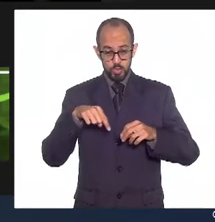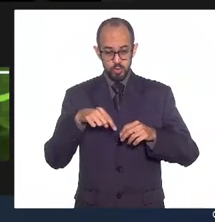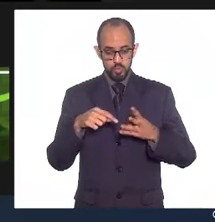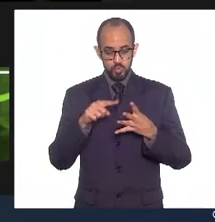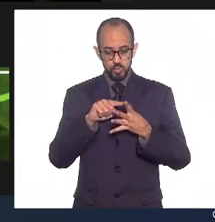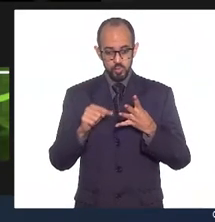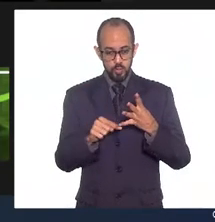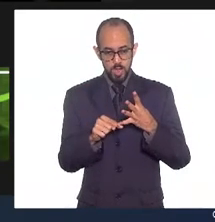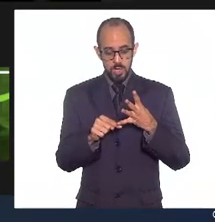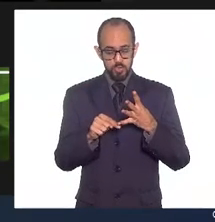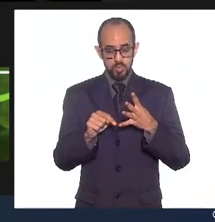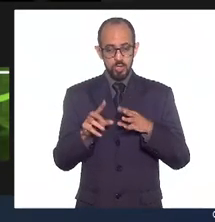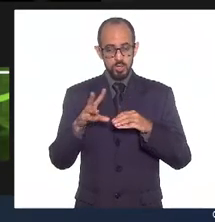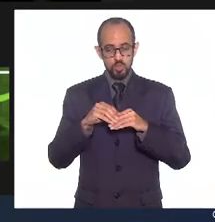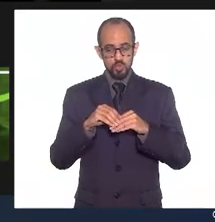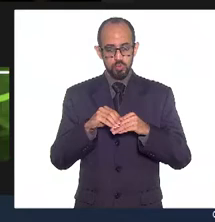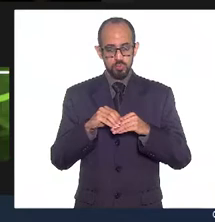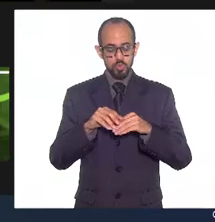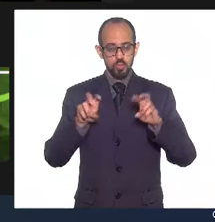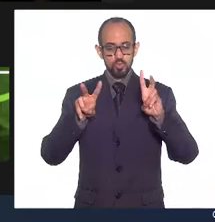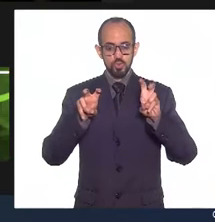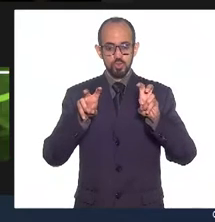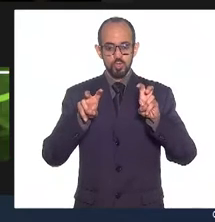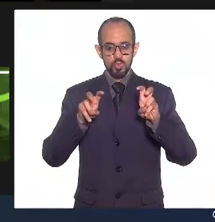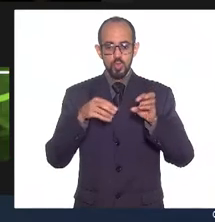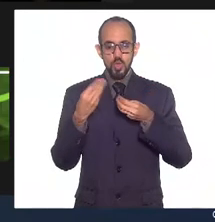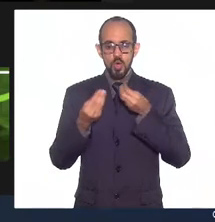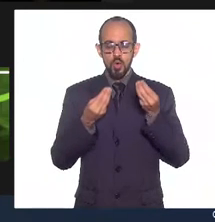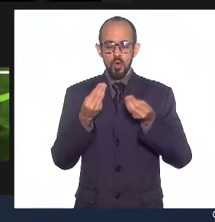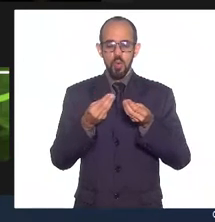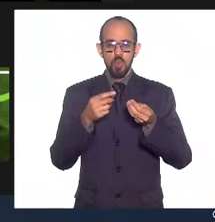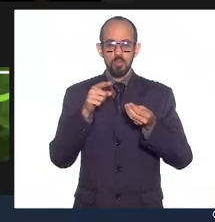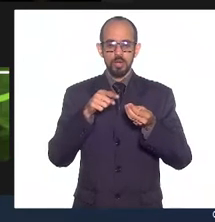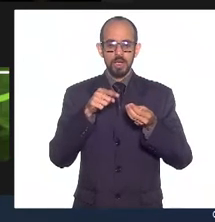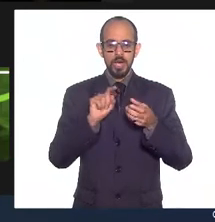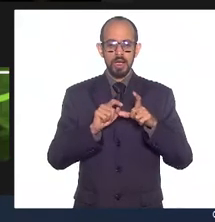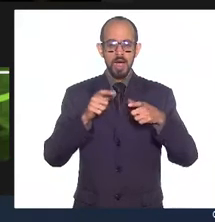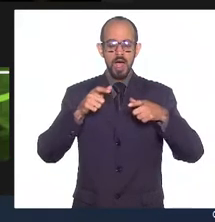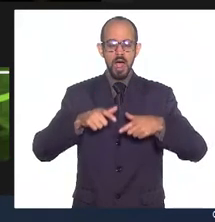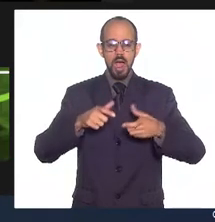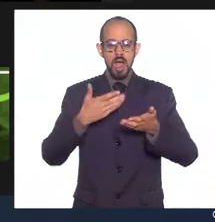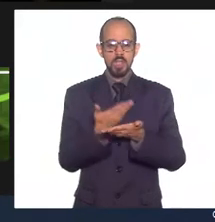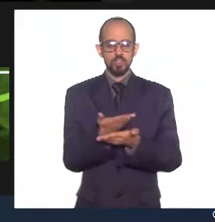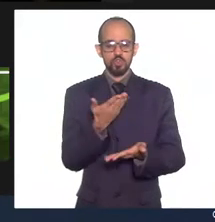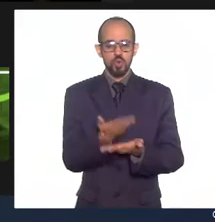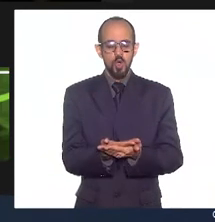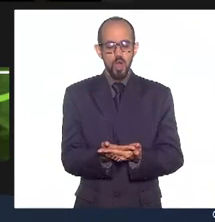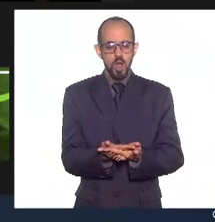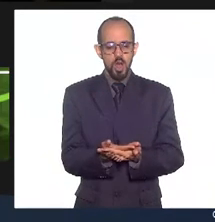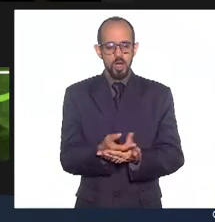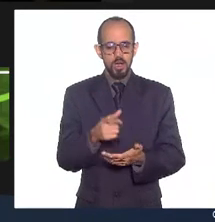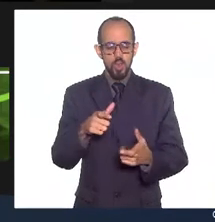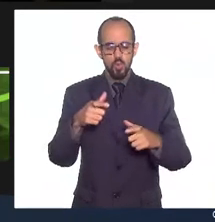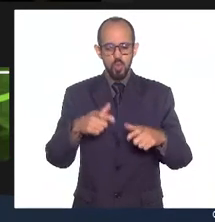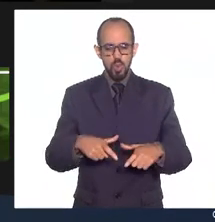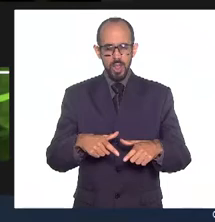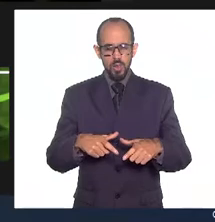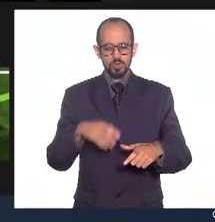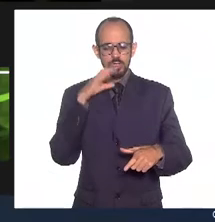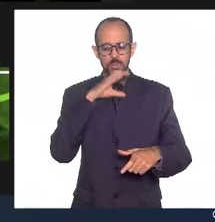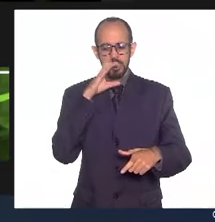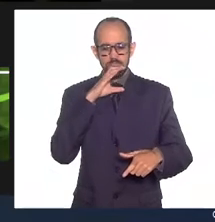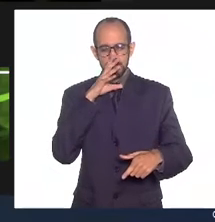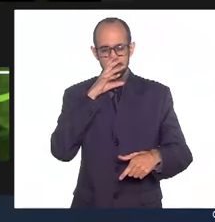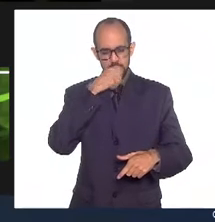resumir no próprio título que era como ele definia a escola que era um espaço de emergência e um espaço de resistência